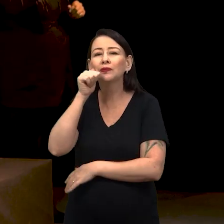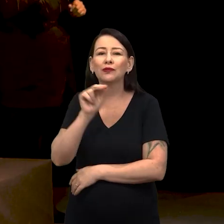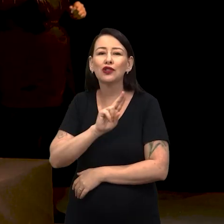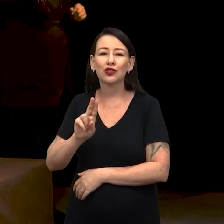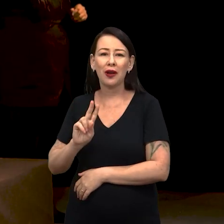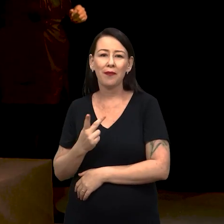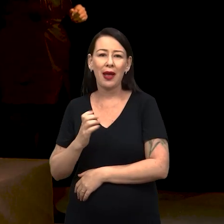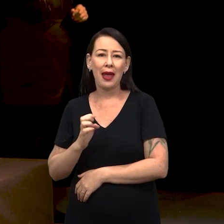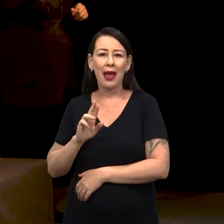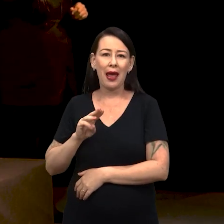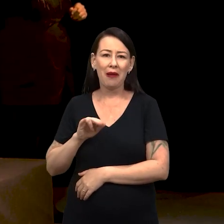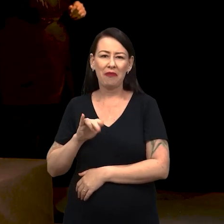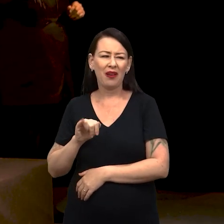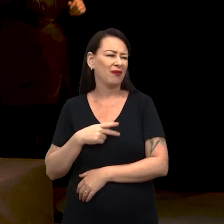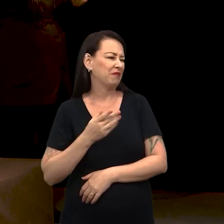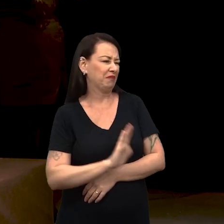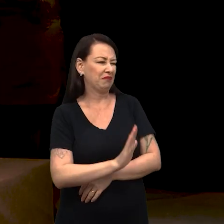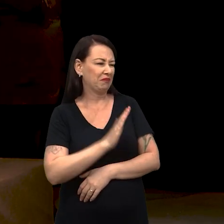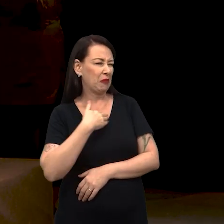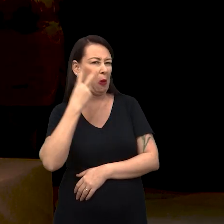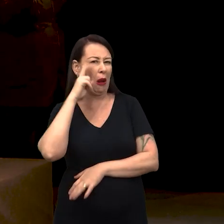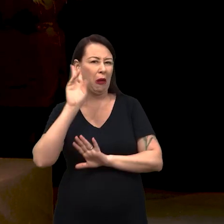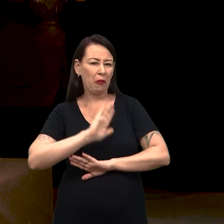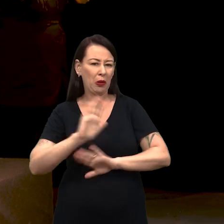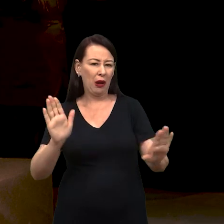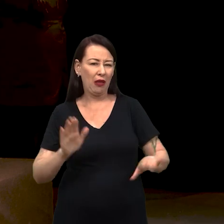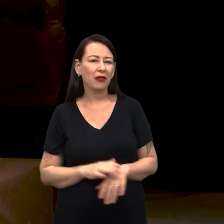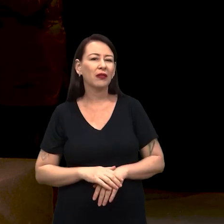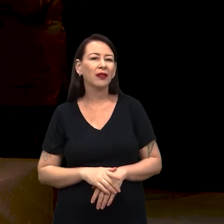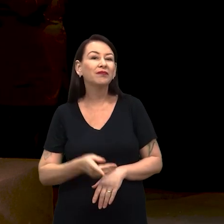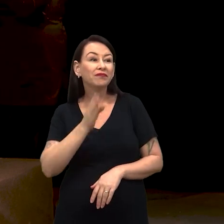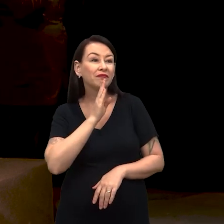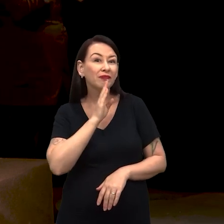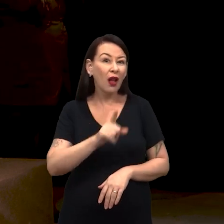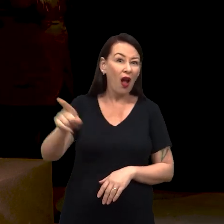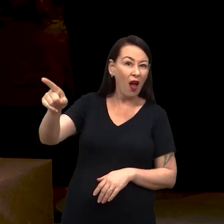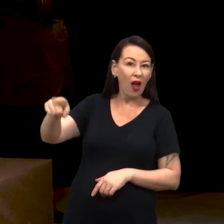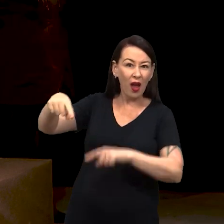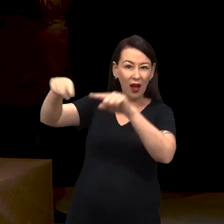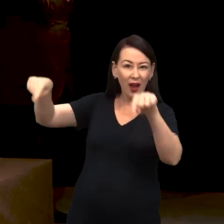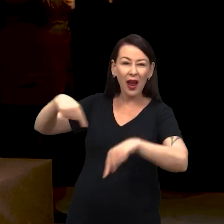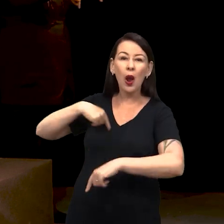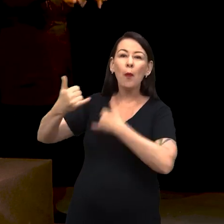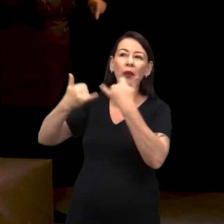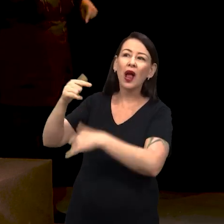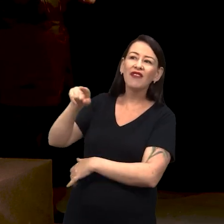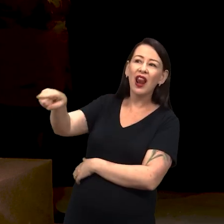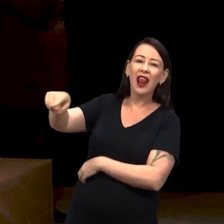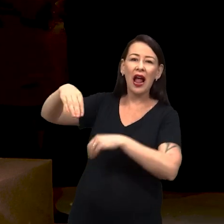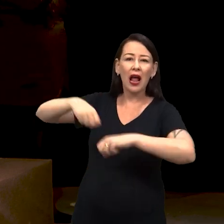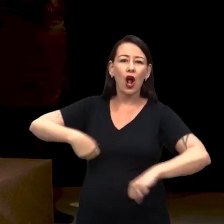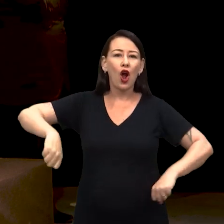dona Hermínia, qual cantiga que a senhora lembra? Não lembro de nada. Você está vendo aquele terreiro ali? A gente brincava